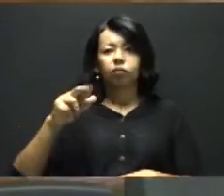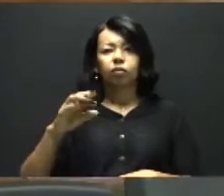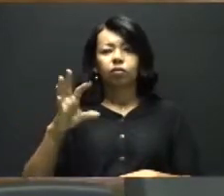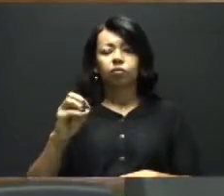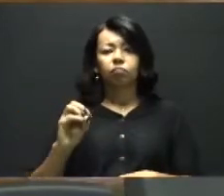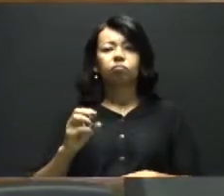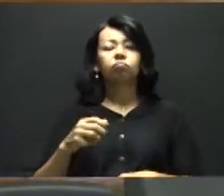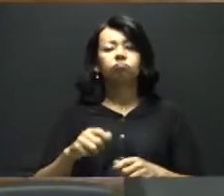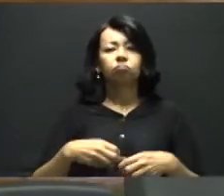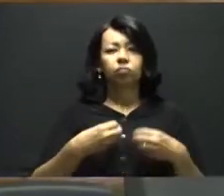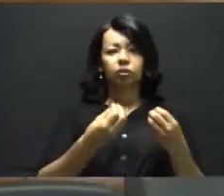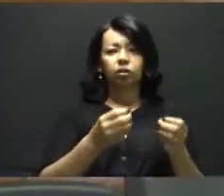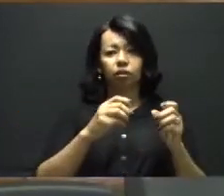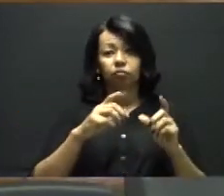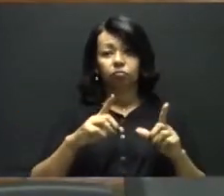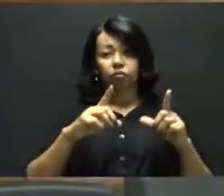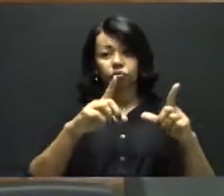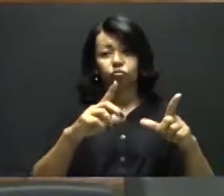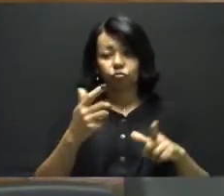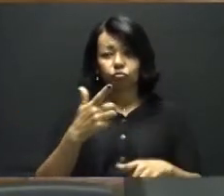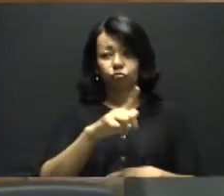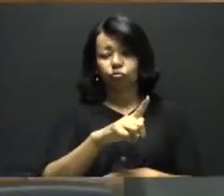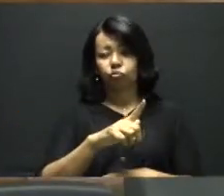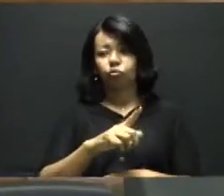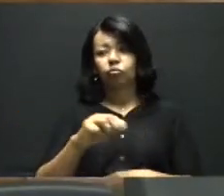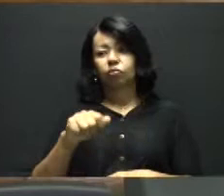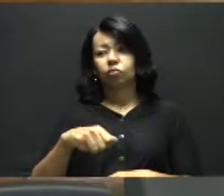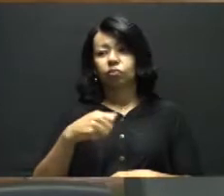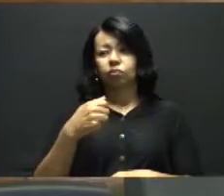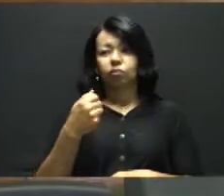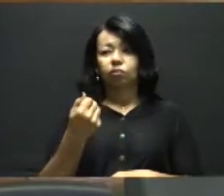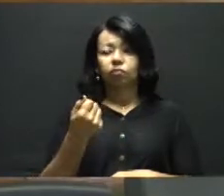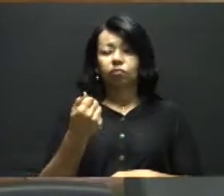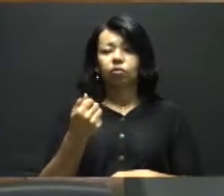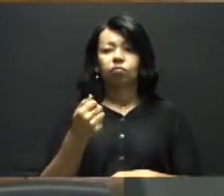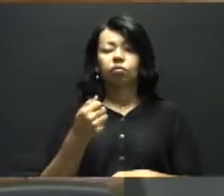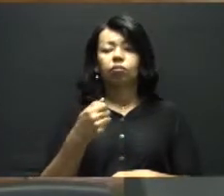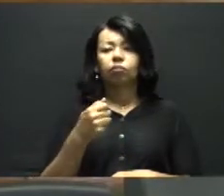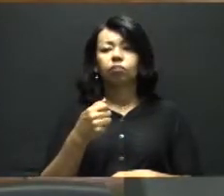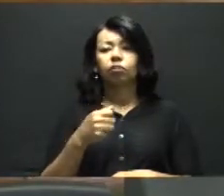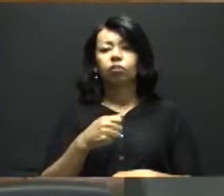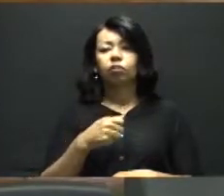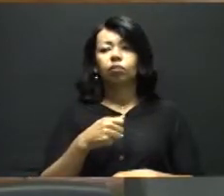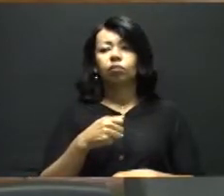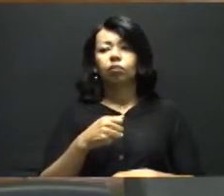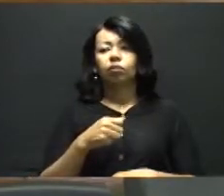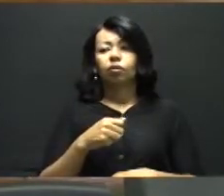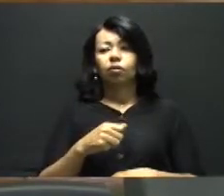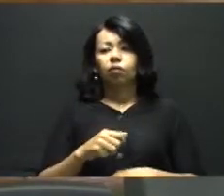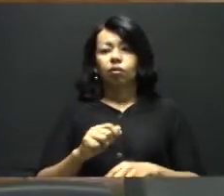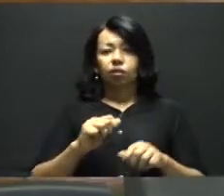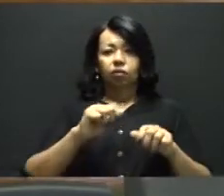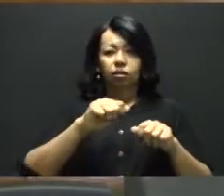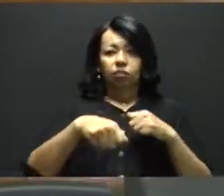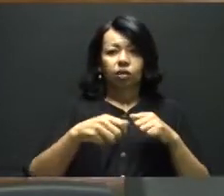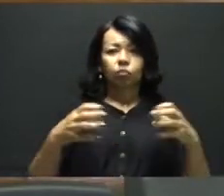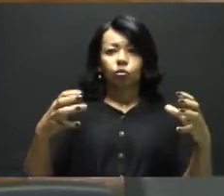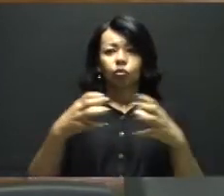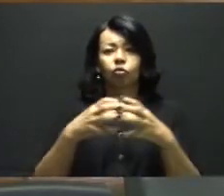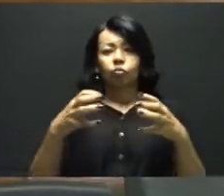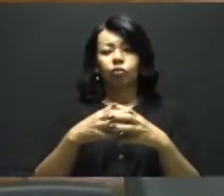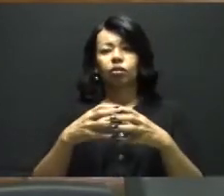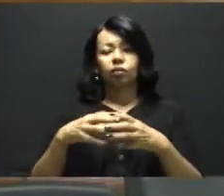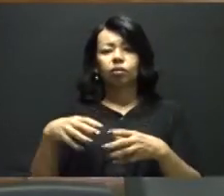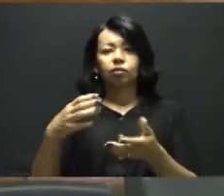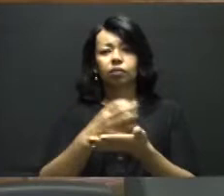homenagem entregando um simbólico certificado para esse grupo que salva vidas e